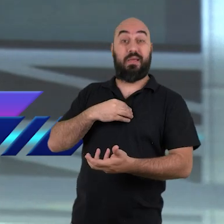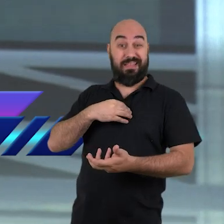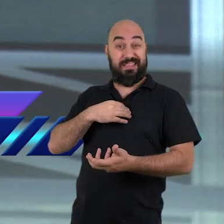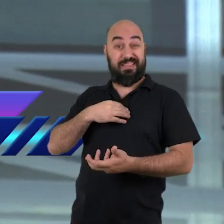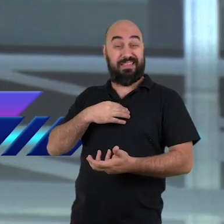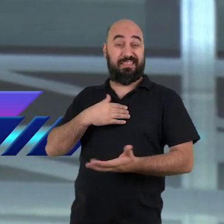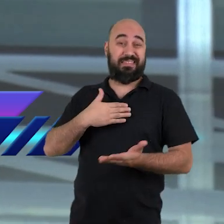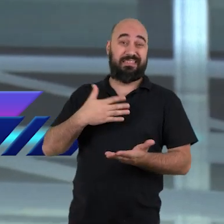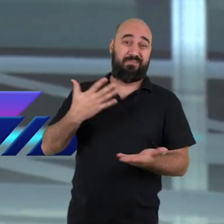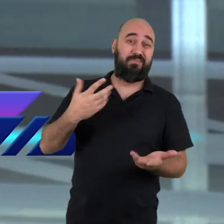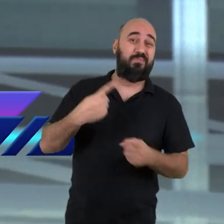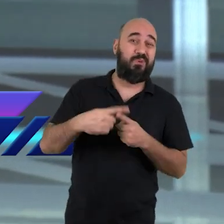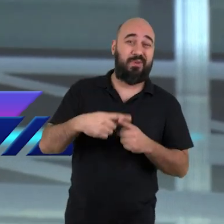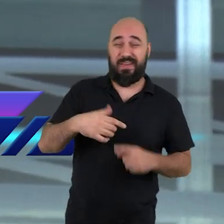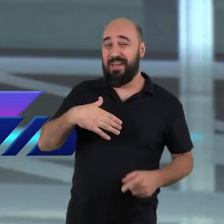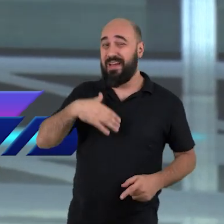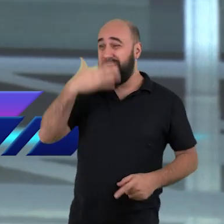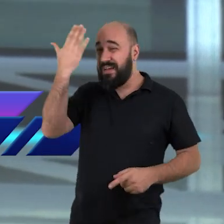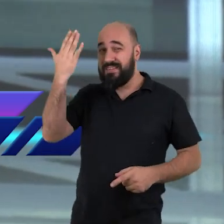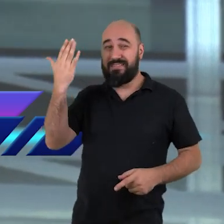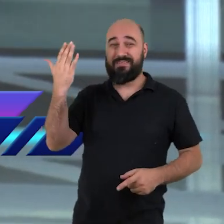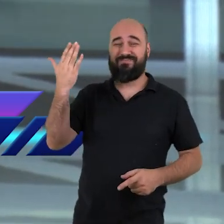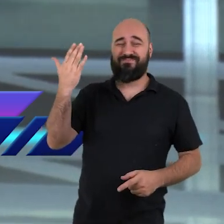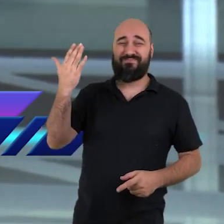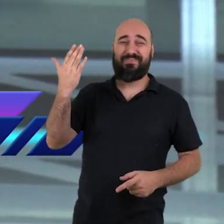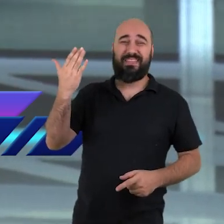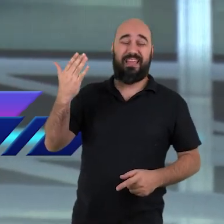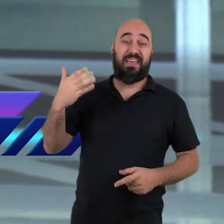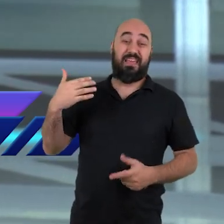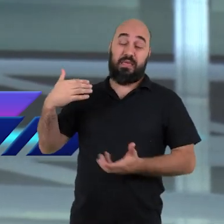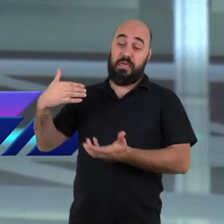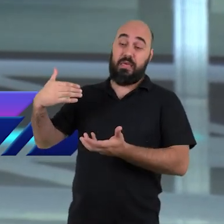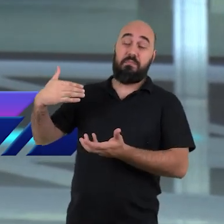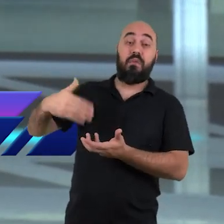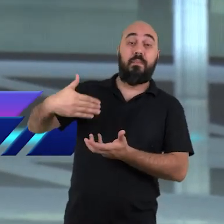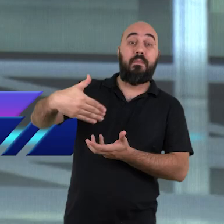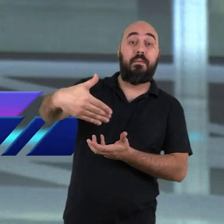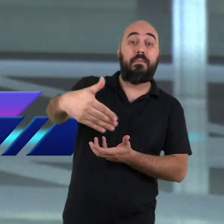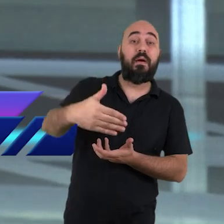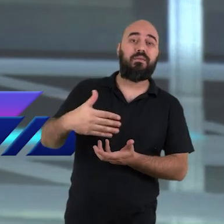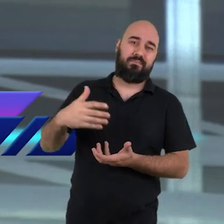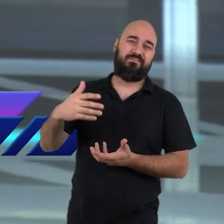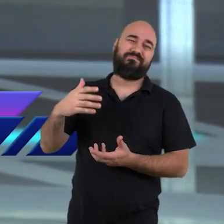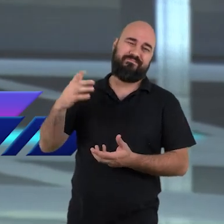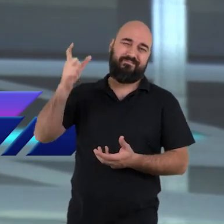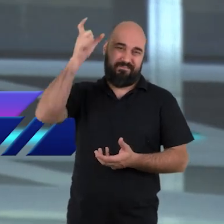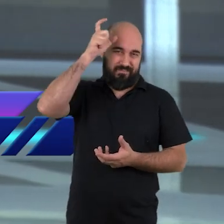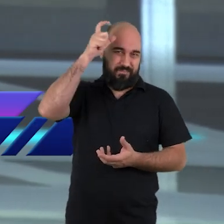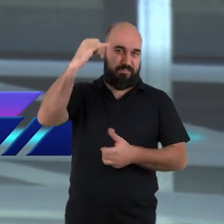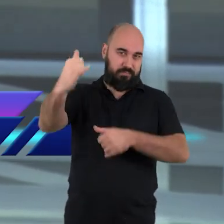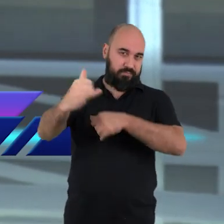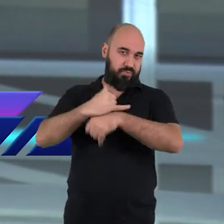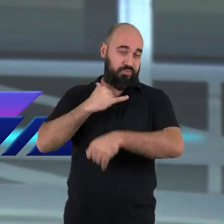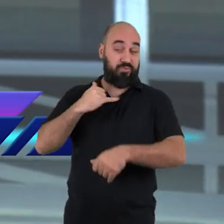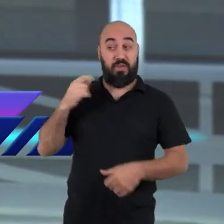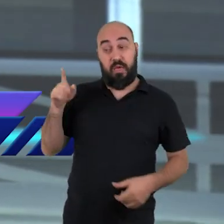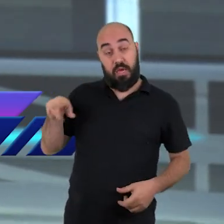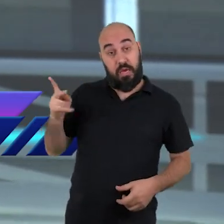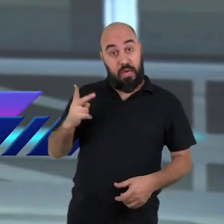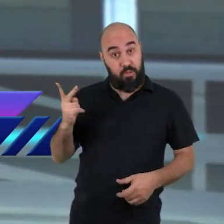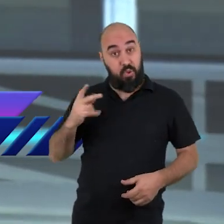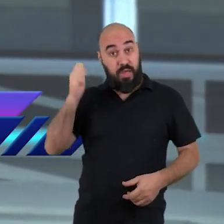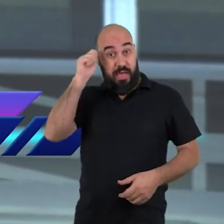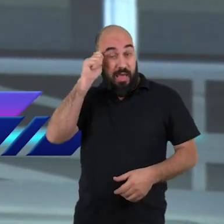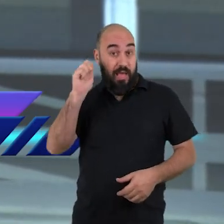as portas quando comeram do fruto da árvore da ciência do bem e do mal para Lúcifer. Eles escolheram o mal,